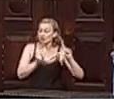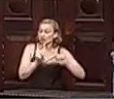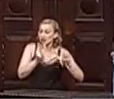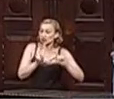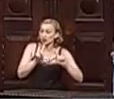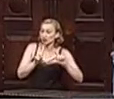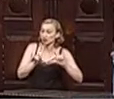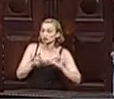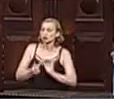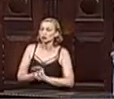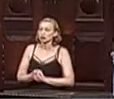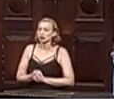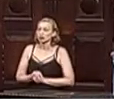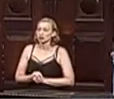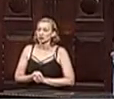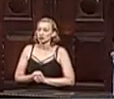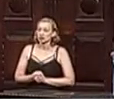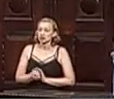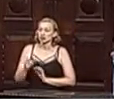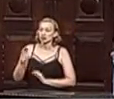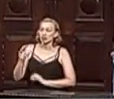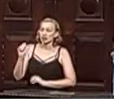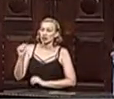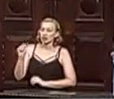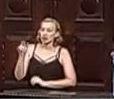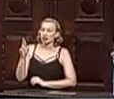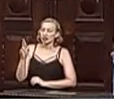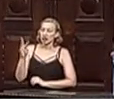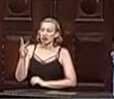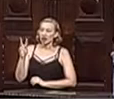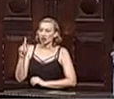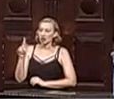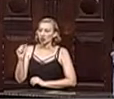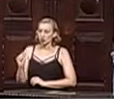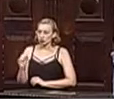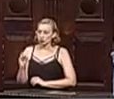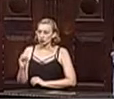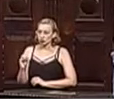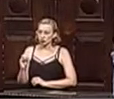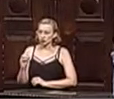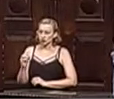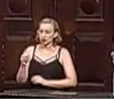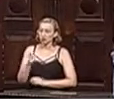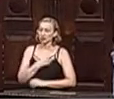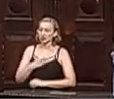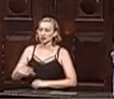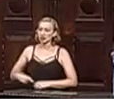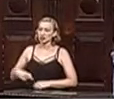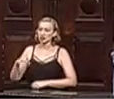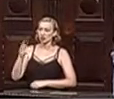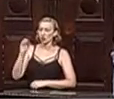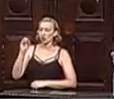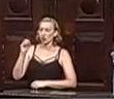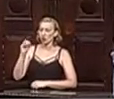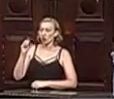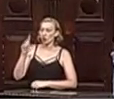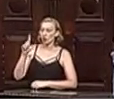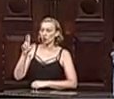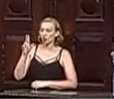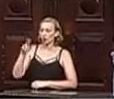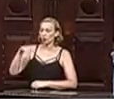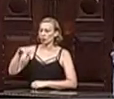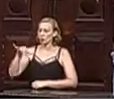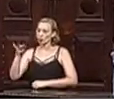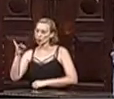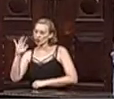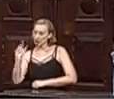da nomeação para cargo de assessor especial da presidência da Conlurb do senhor Lenilson de Oliveira